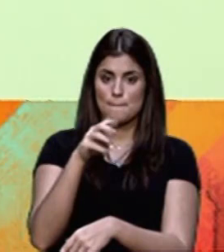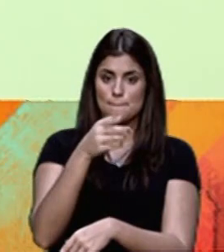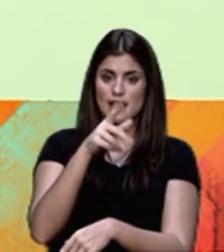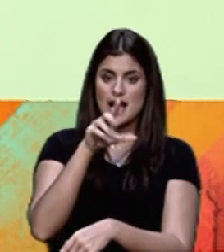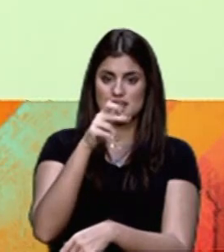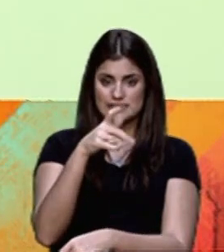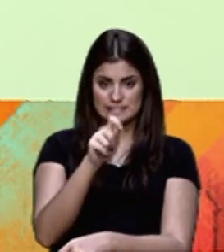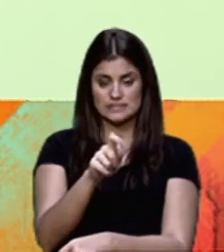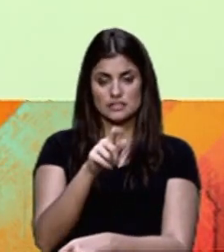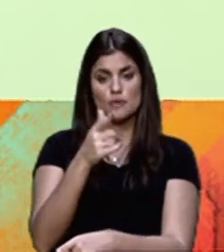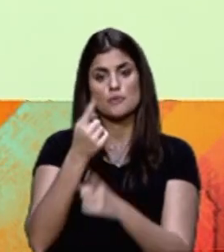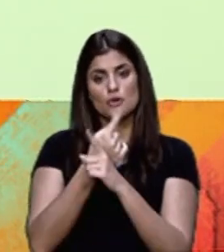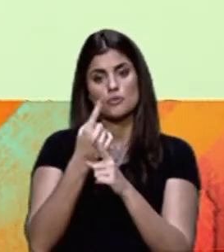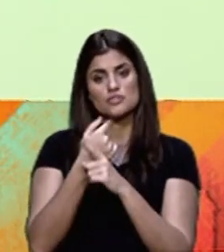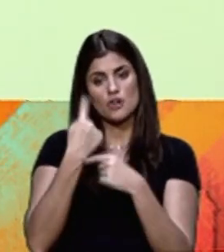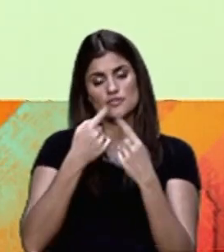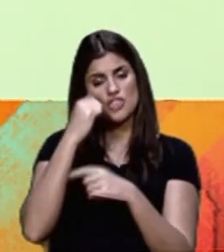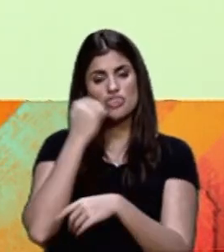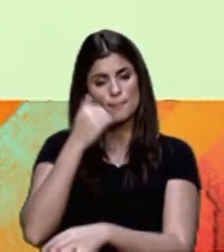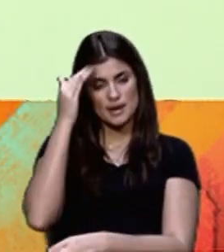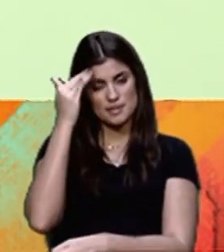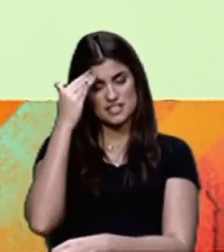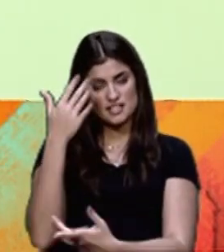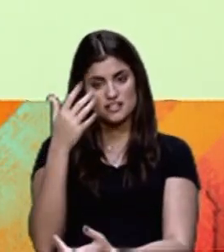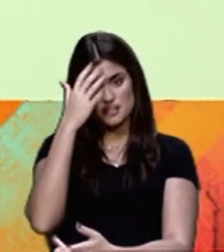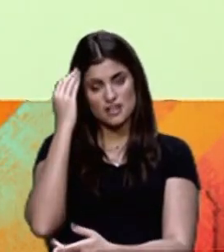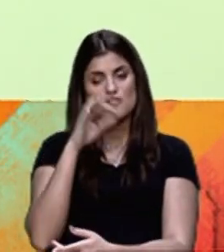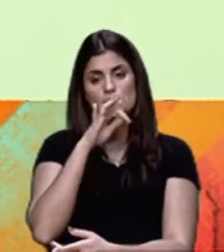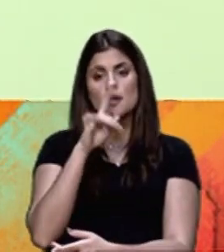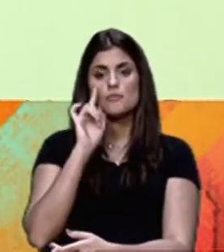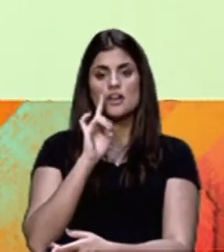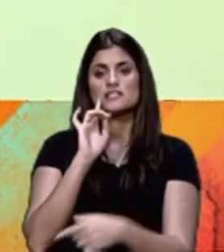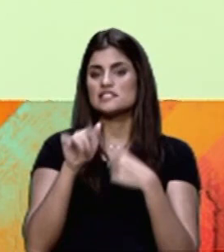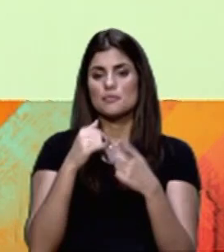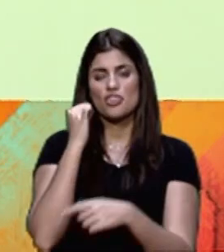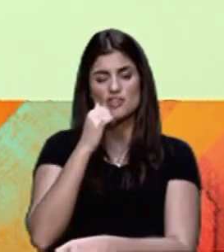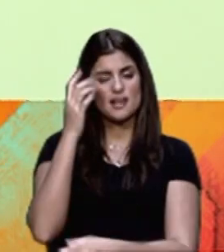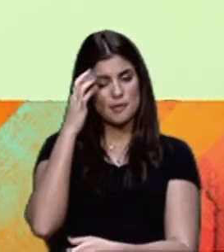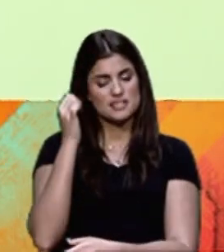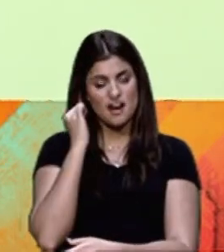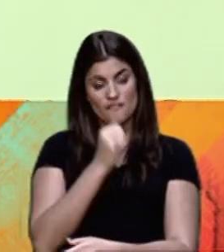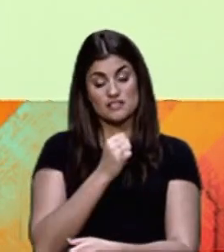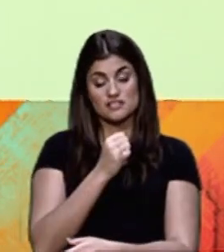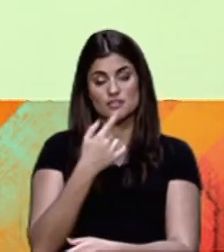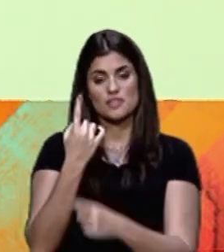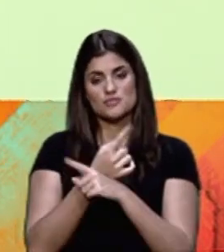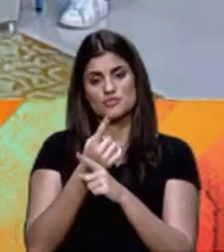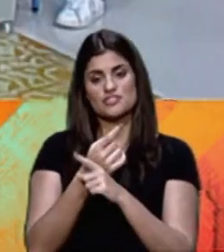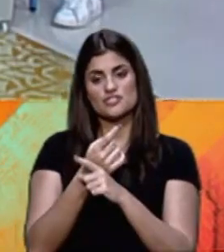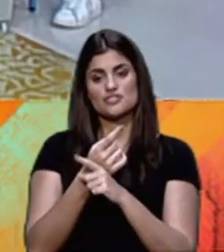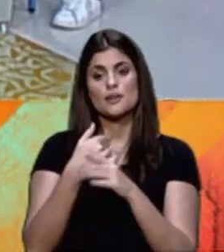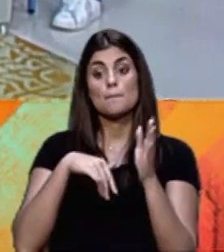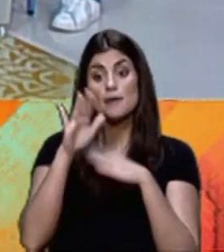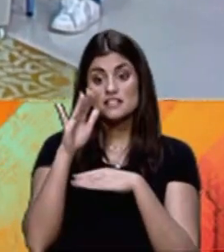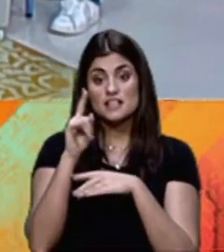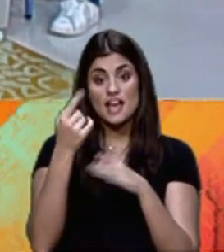às vezes eu tenho enxaquecas de vez em quando, a minha família, as mulheres têm todas enxaquecas, e uma das coisas que me faz passar enxaqueca